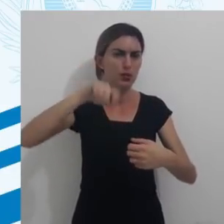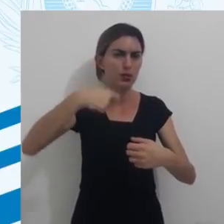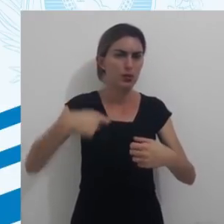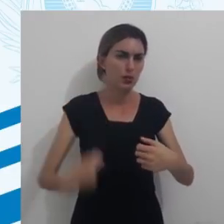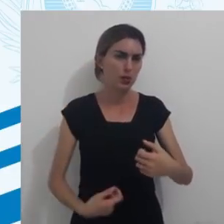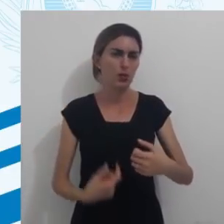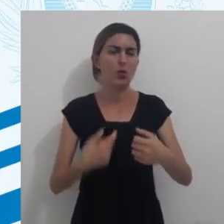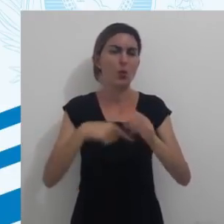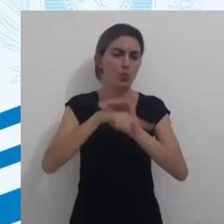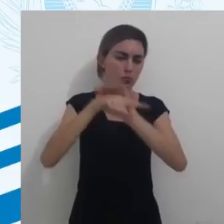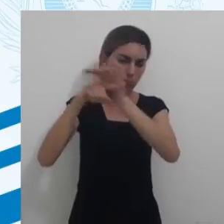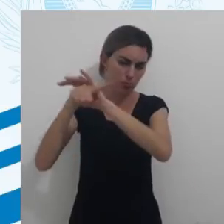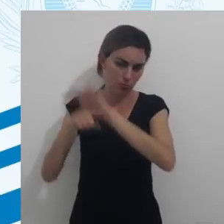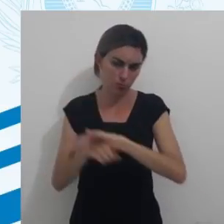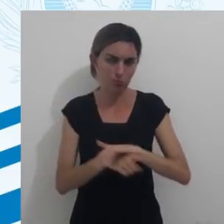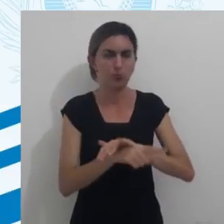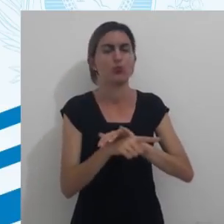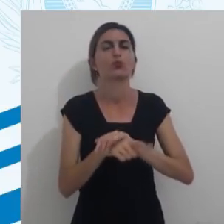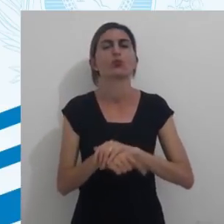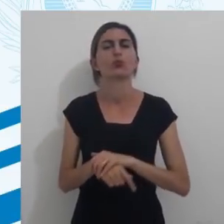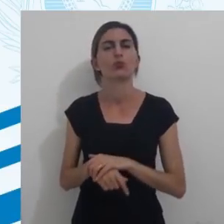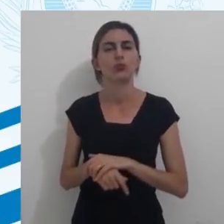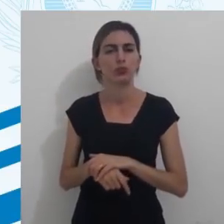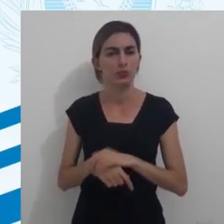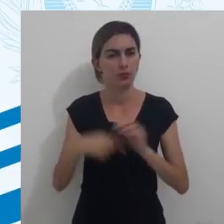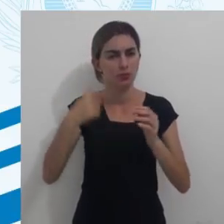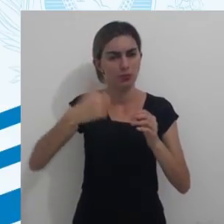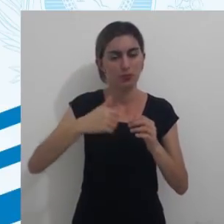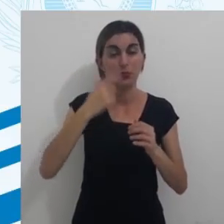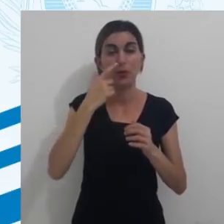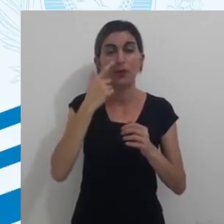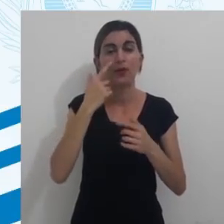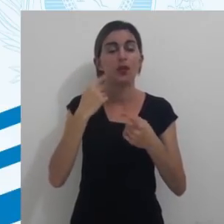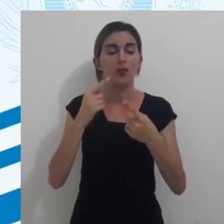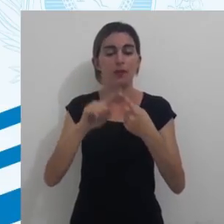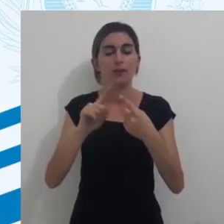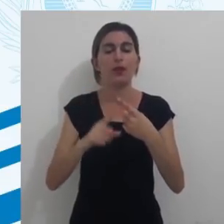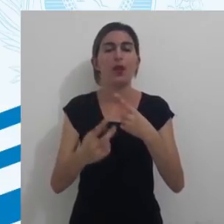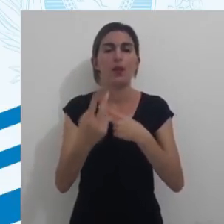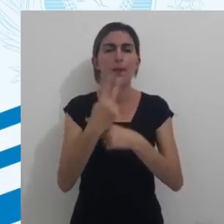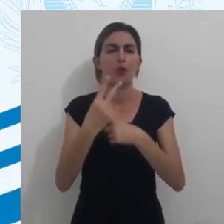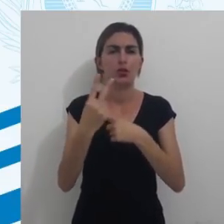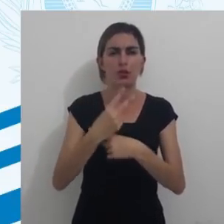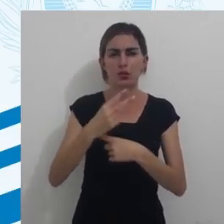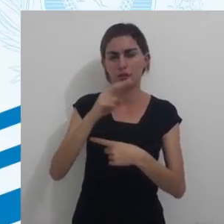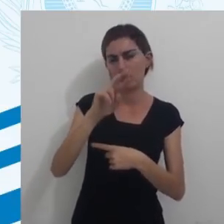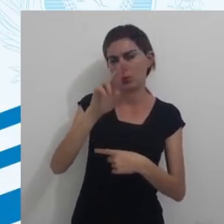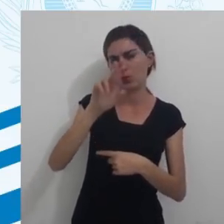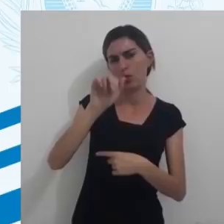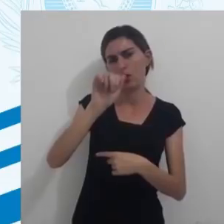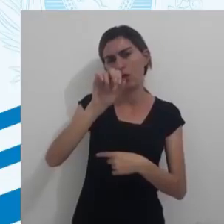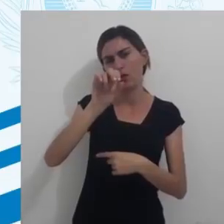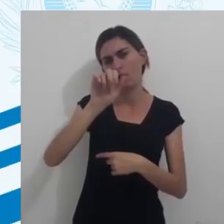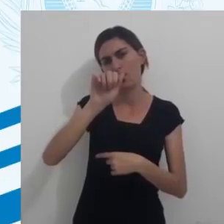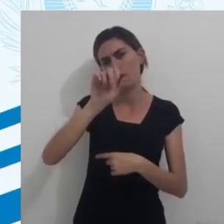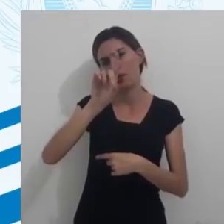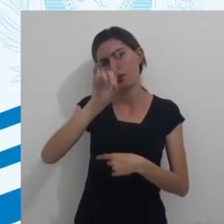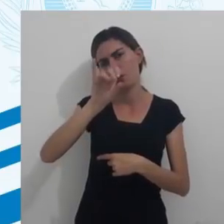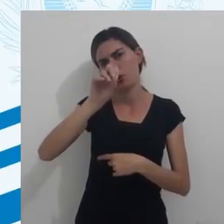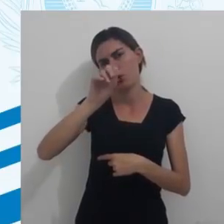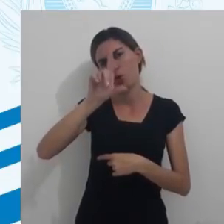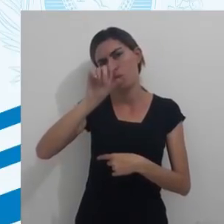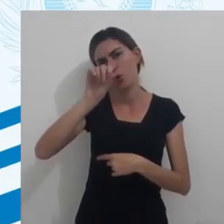e monitoração. Vamos falar sobre proteção radiológica em relação ao